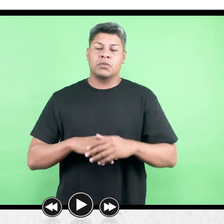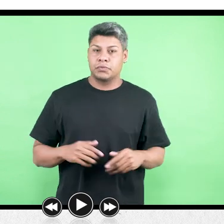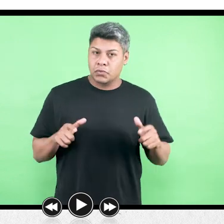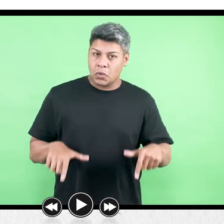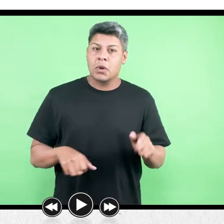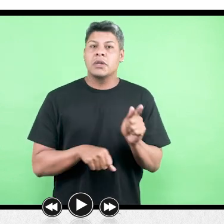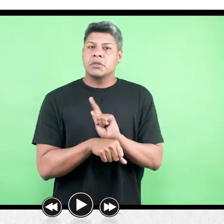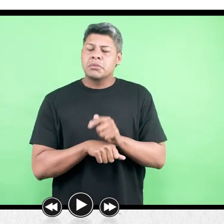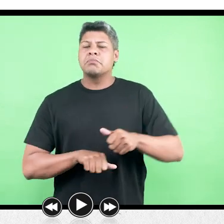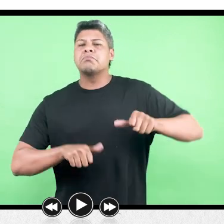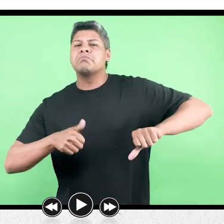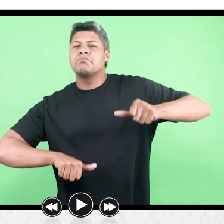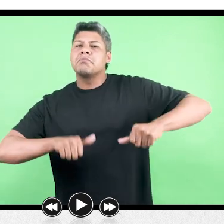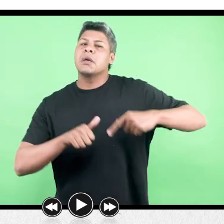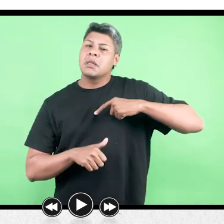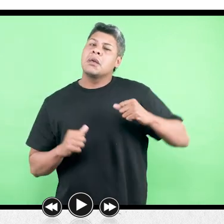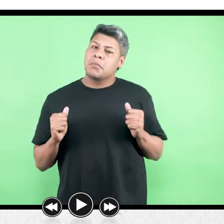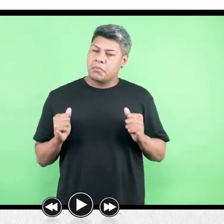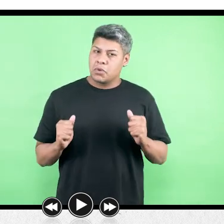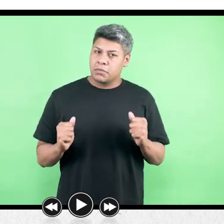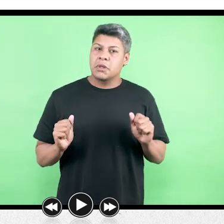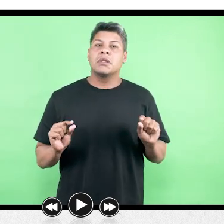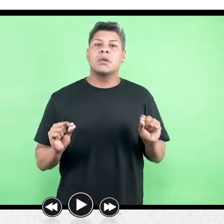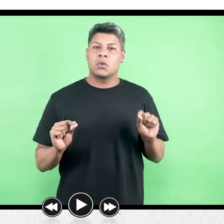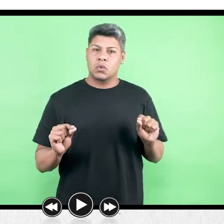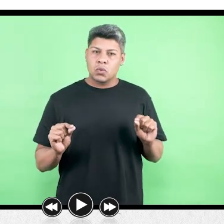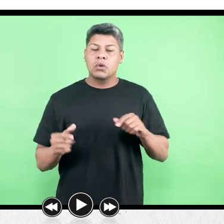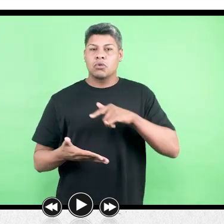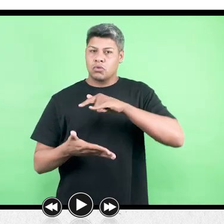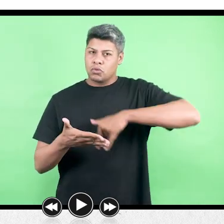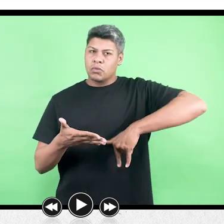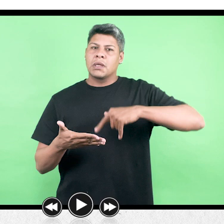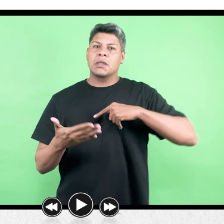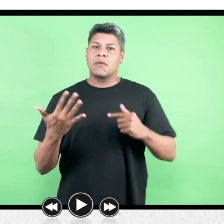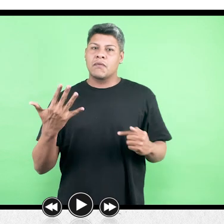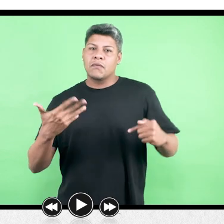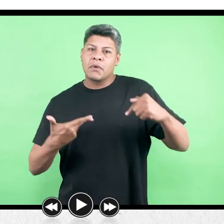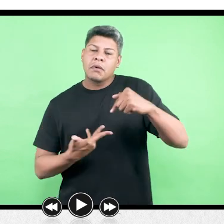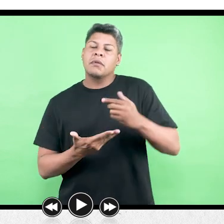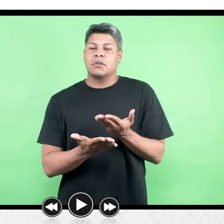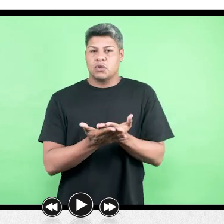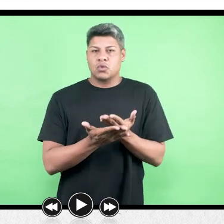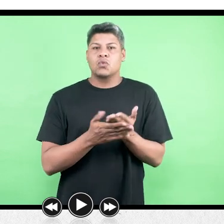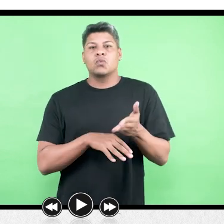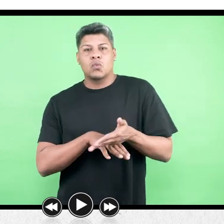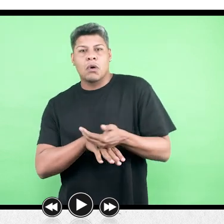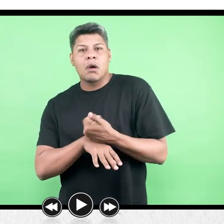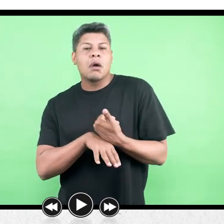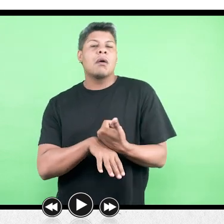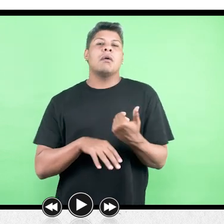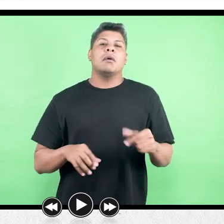gestor vai avaliar a possibilidade da emissão dessa outorga diante de vários estudos, né, de consolidações,